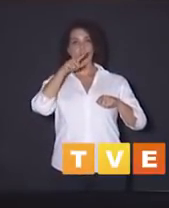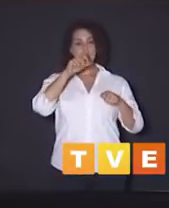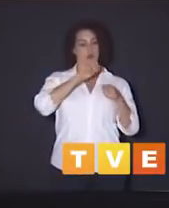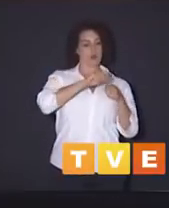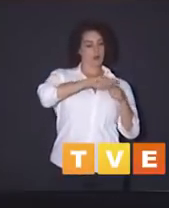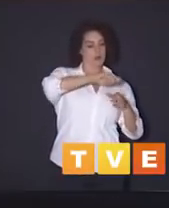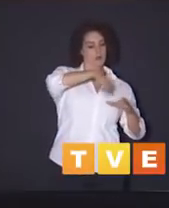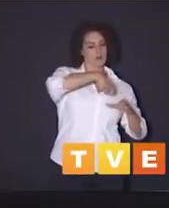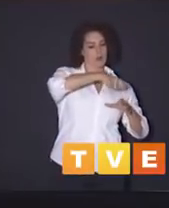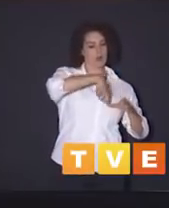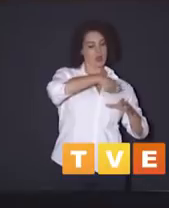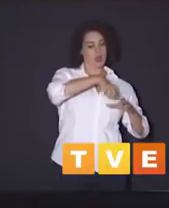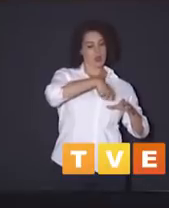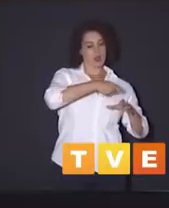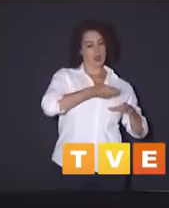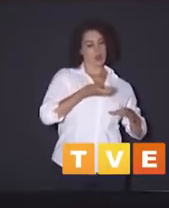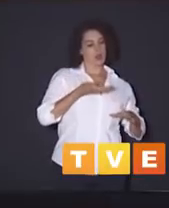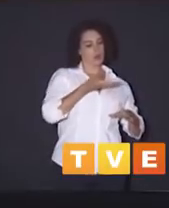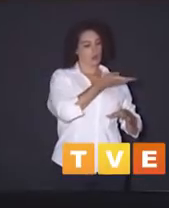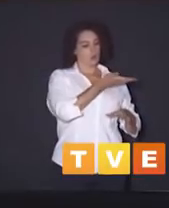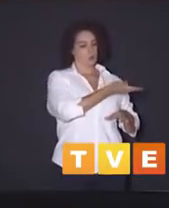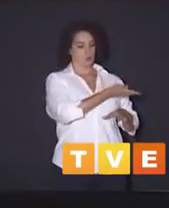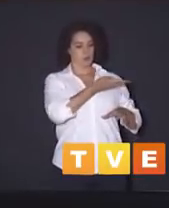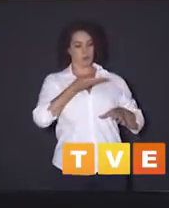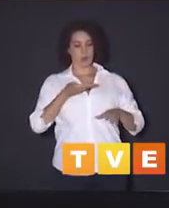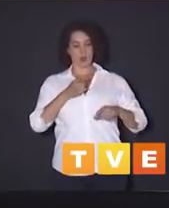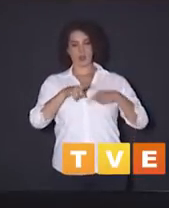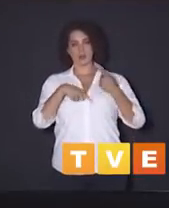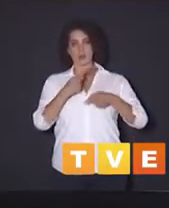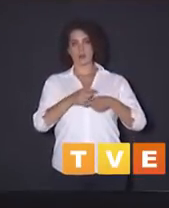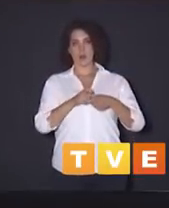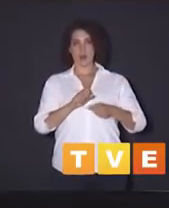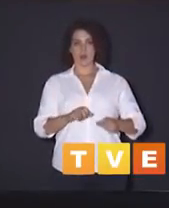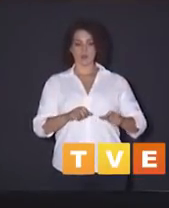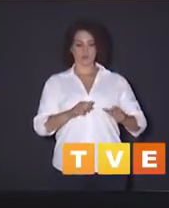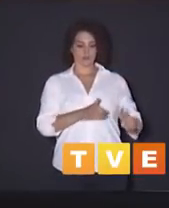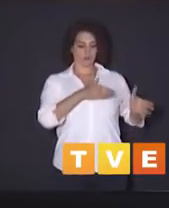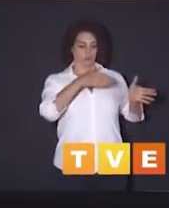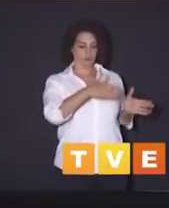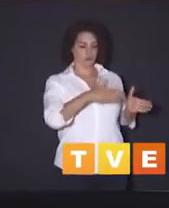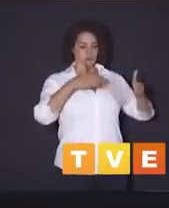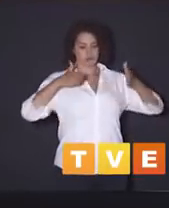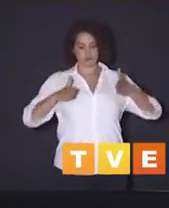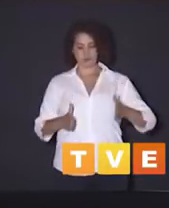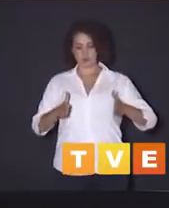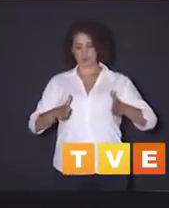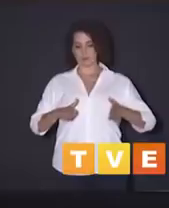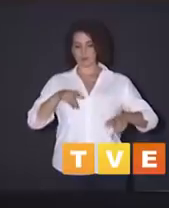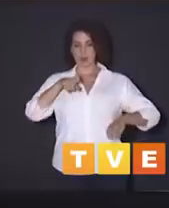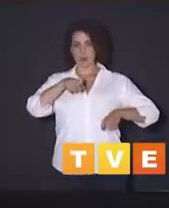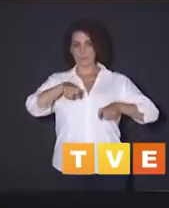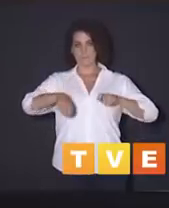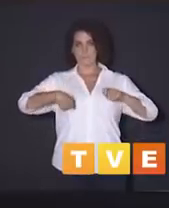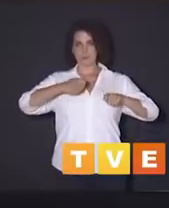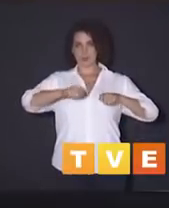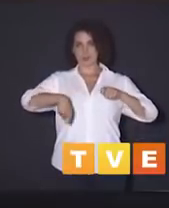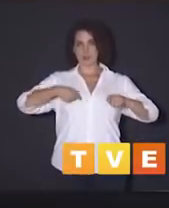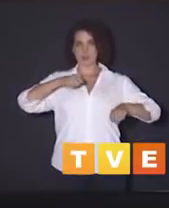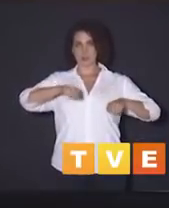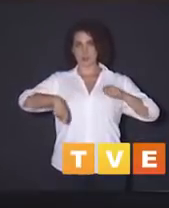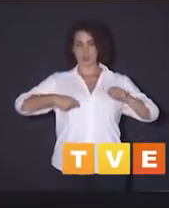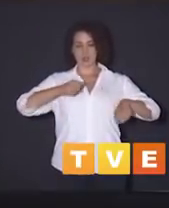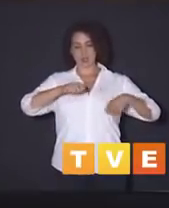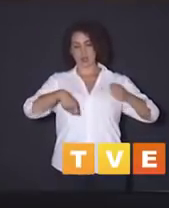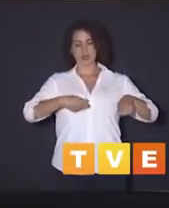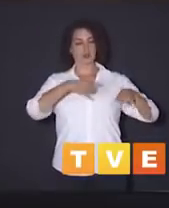bosque das bromélias tem que a são cristóvão três quilômetros ou então tem que esperar que vem aquela que lhe carro pão